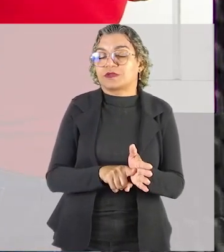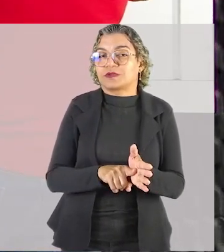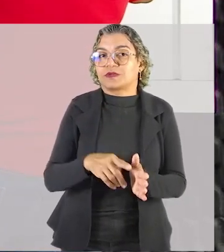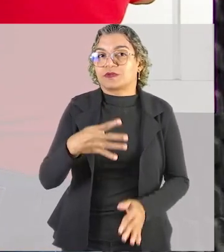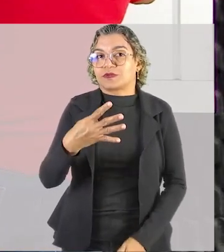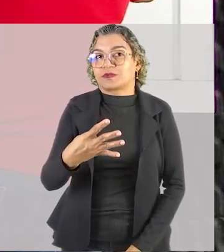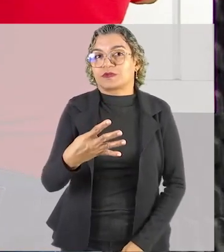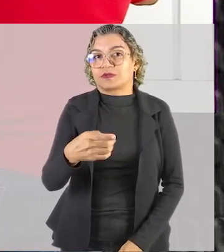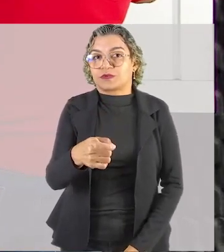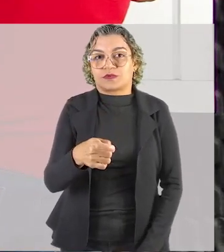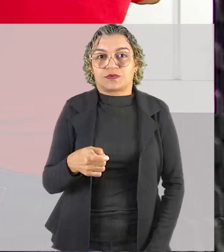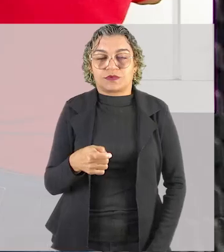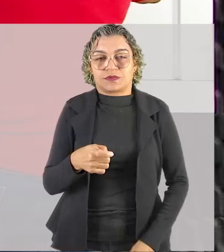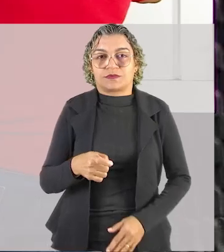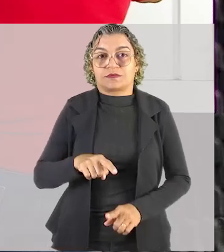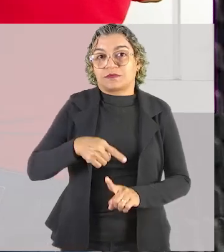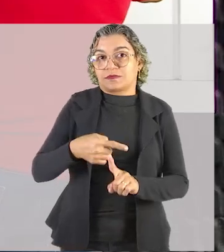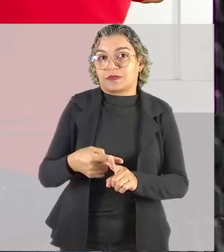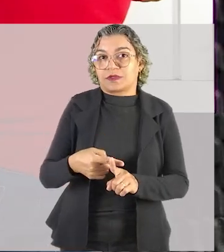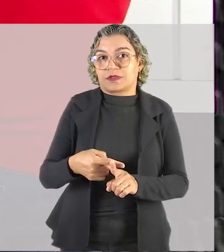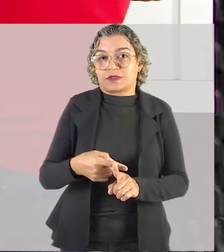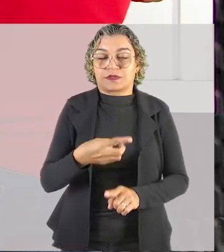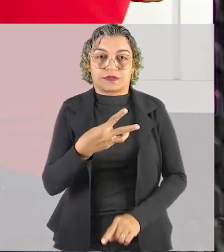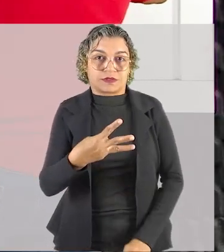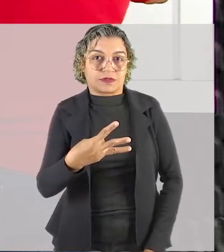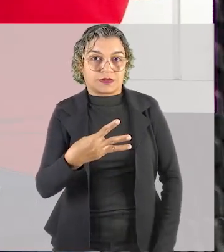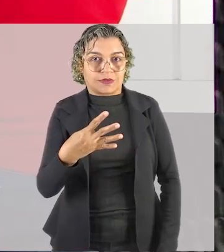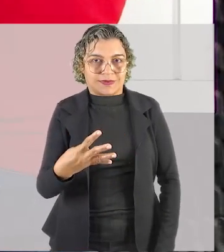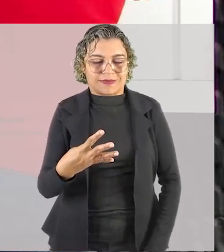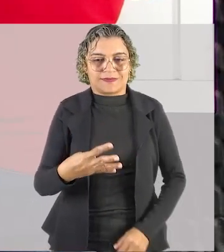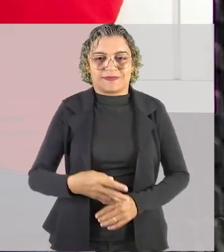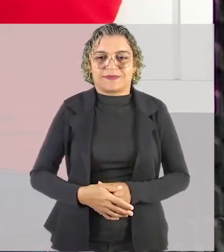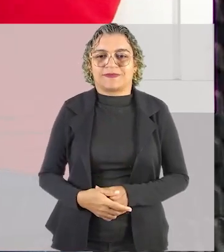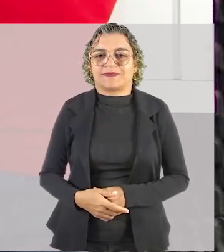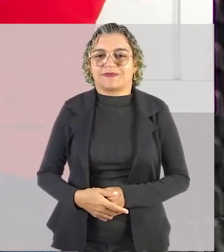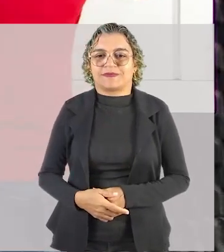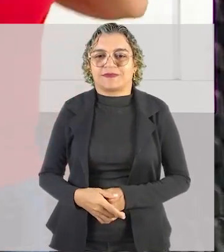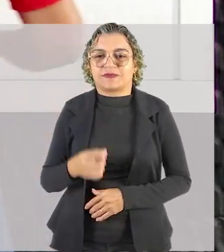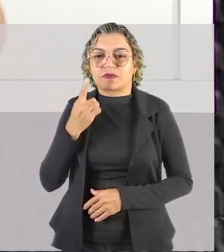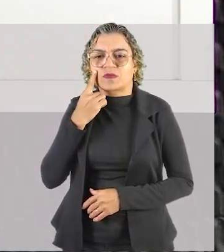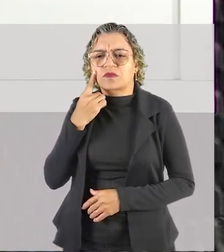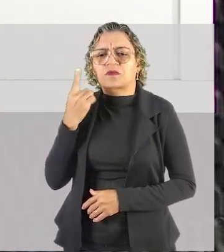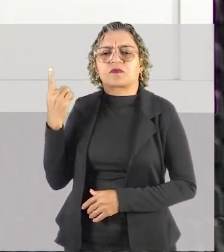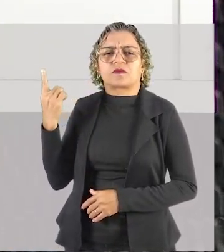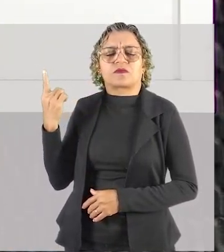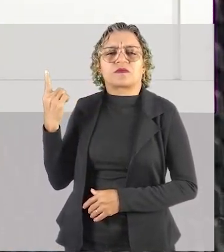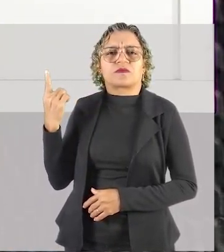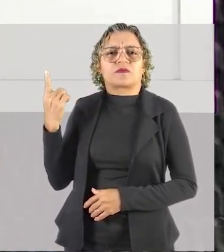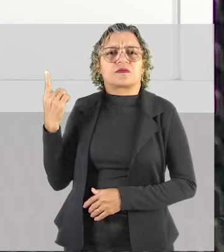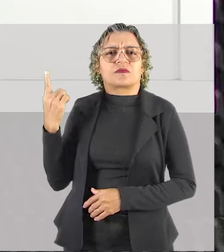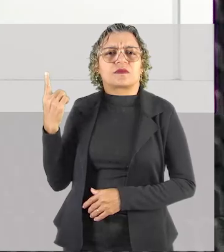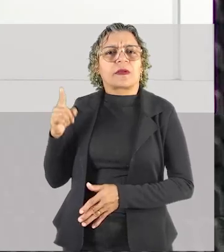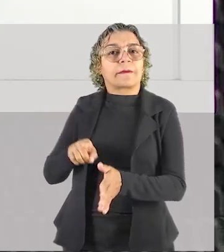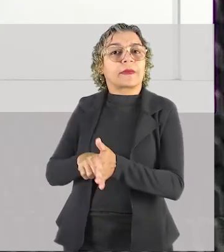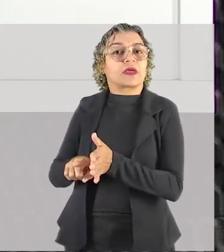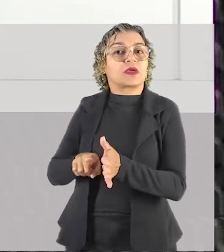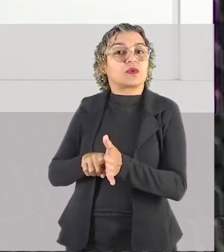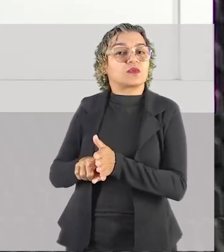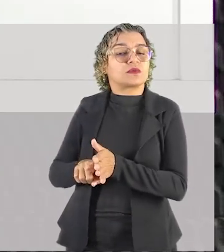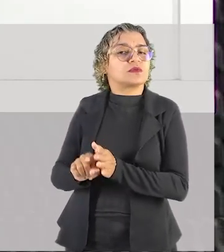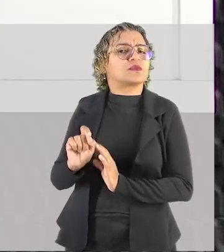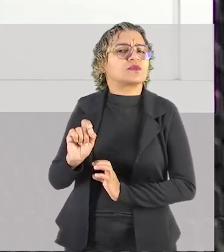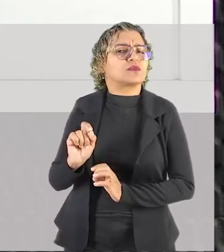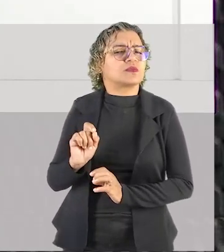menos 4x mais 34. O que a questão pergunta? A